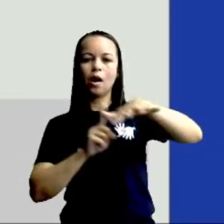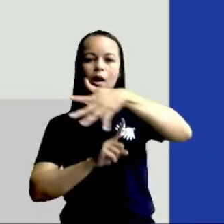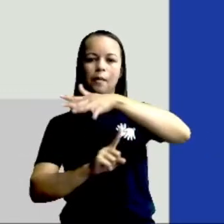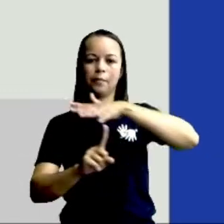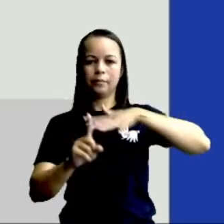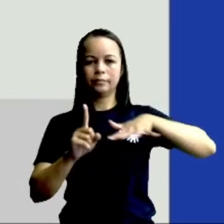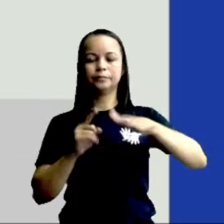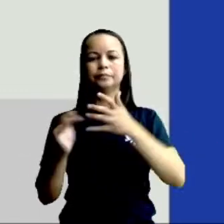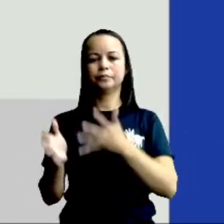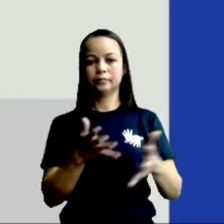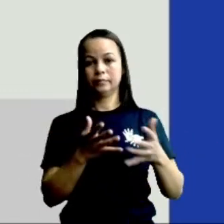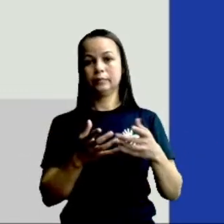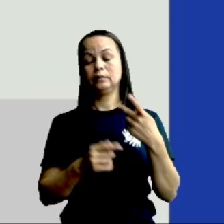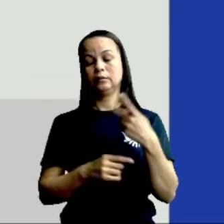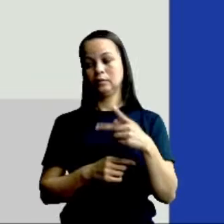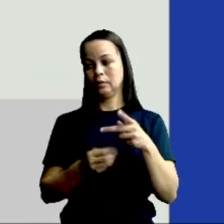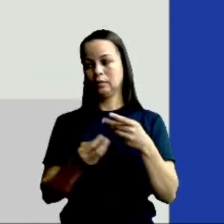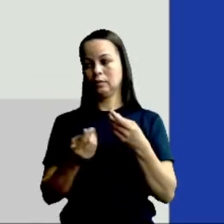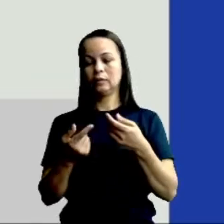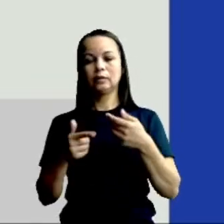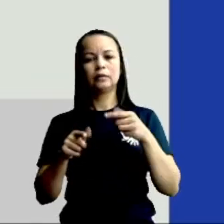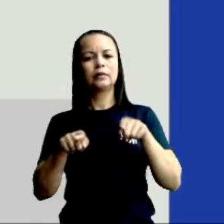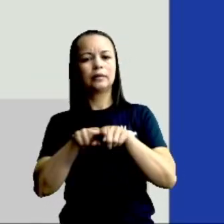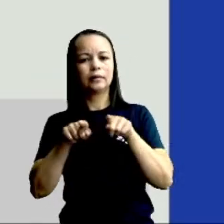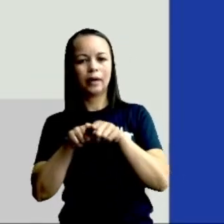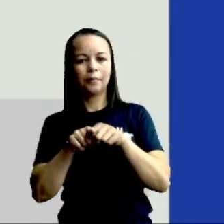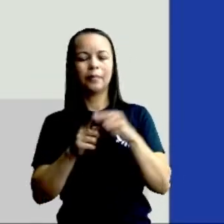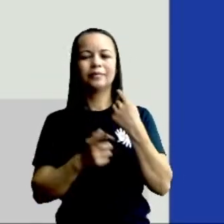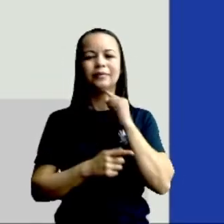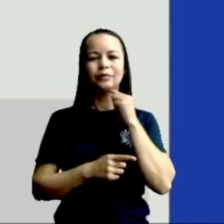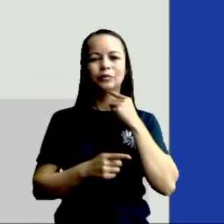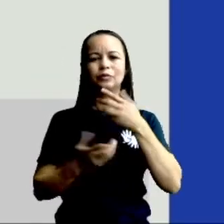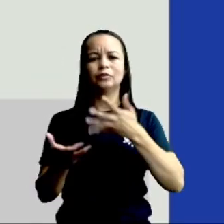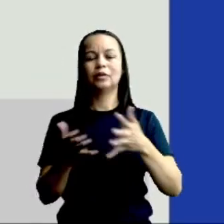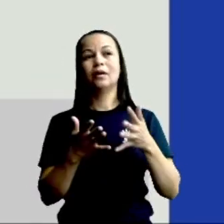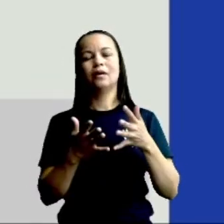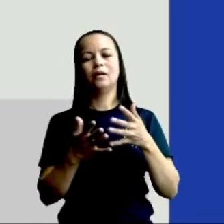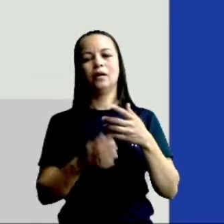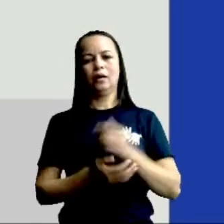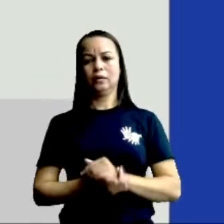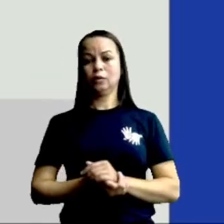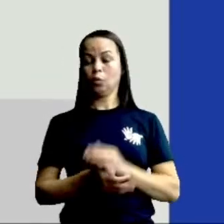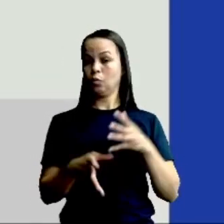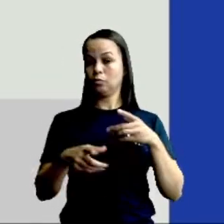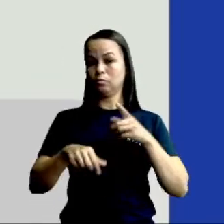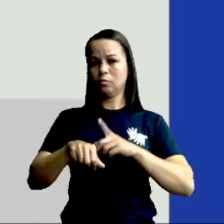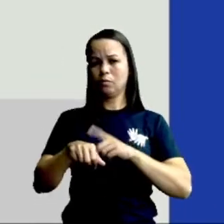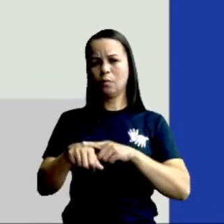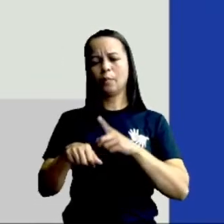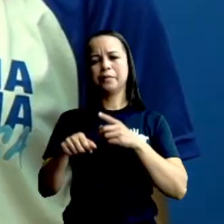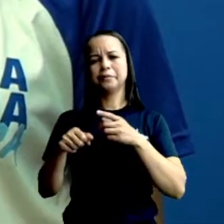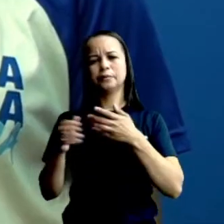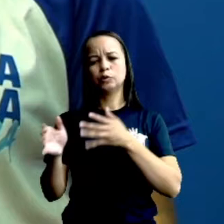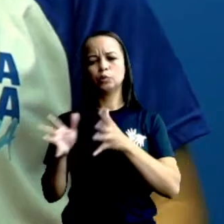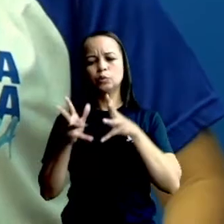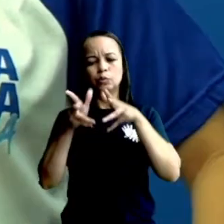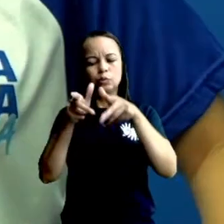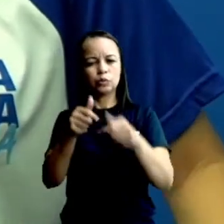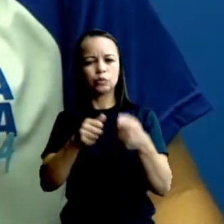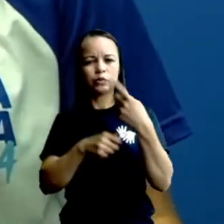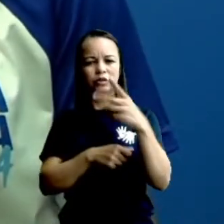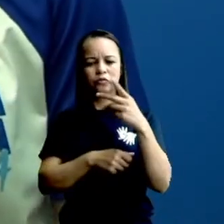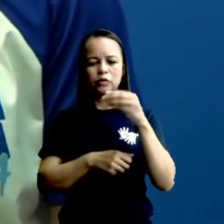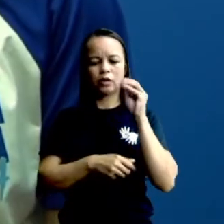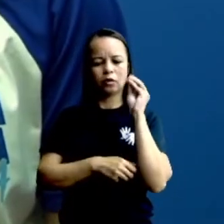ecossistemas aquáticos e atmosféricos, porque uma hora, tudo que você coloca no solo, ele vai